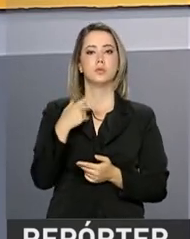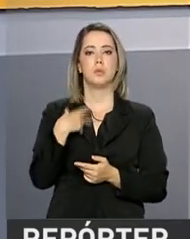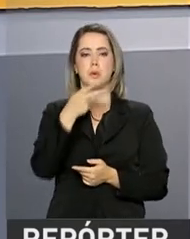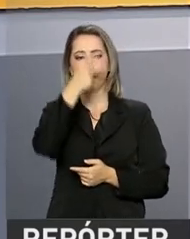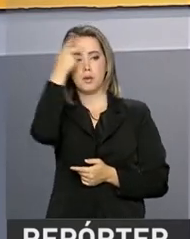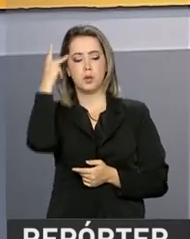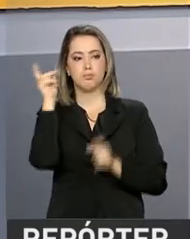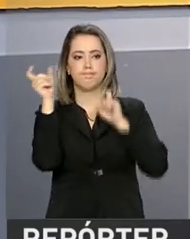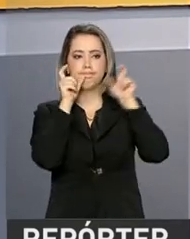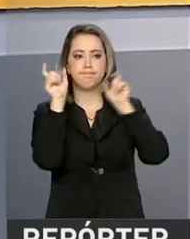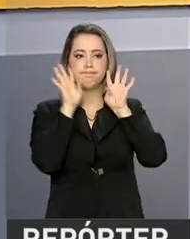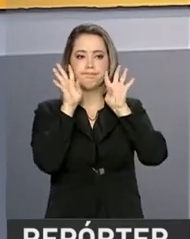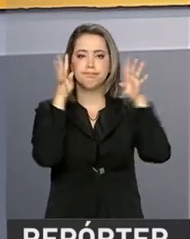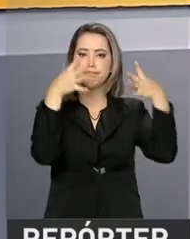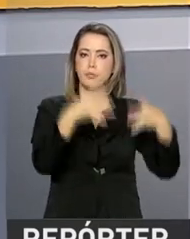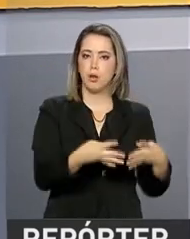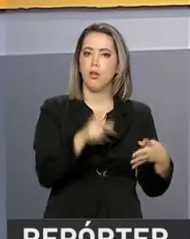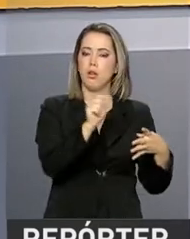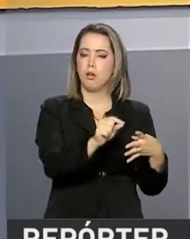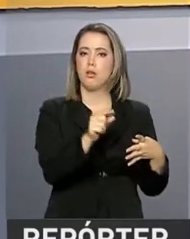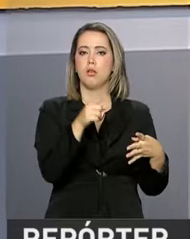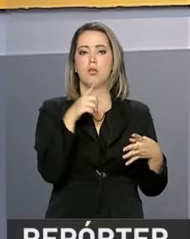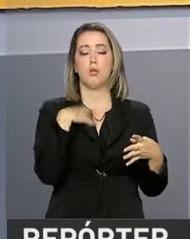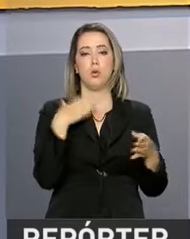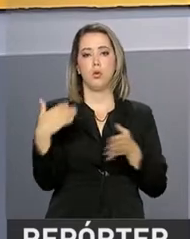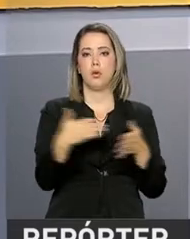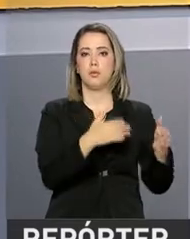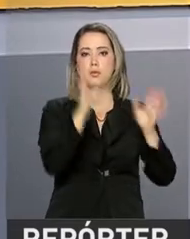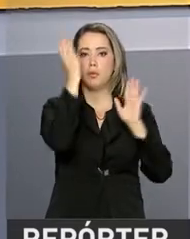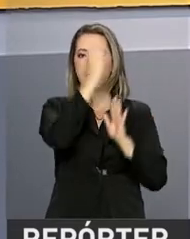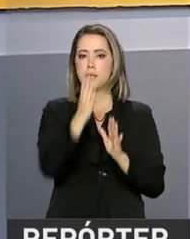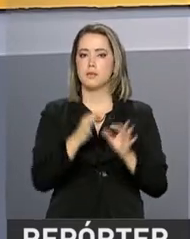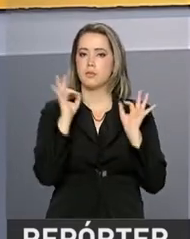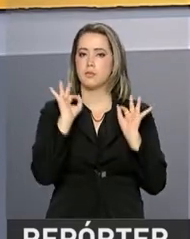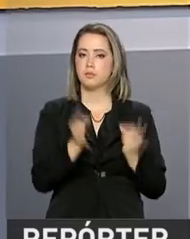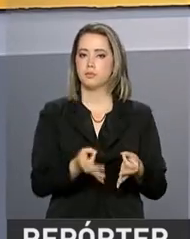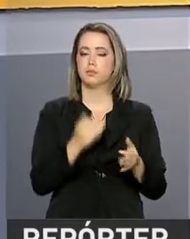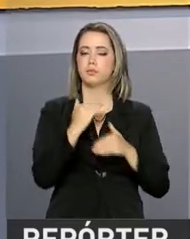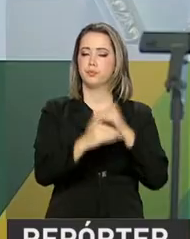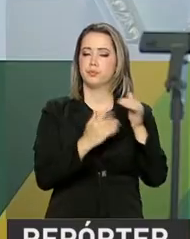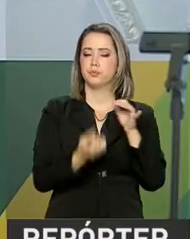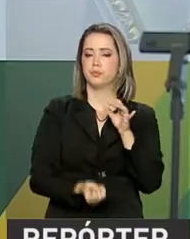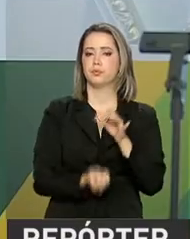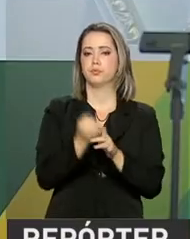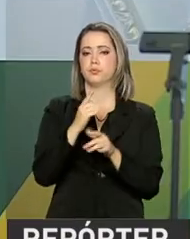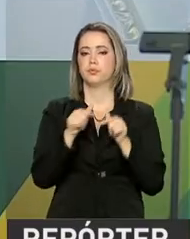atrair investidores russos colocar o brasil no caminho do crescimento e gerar empregos